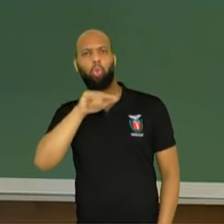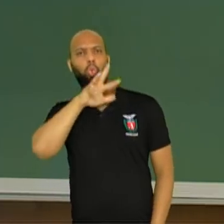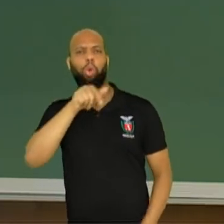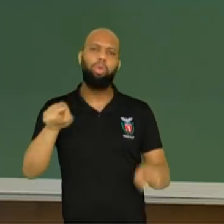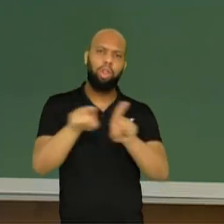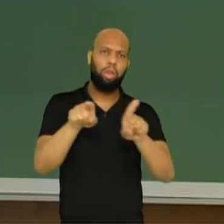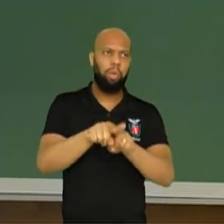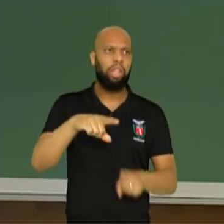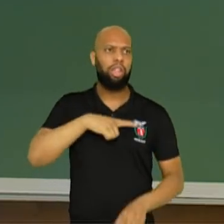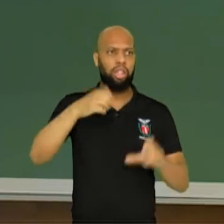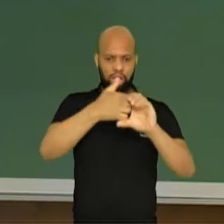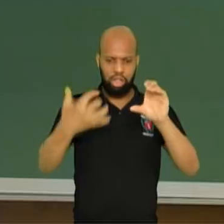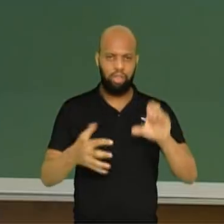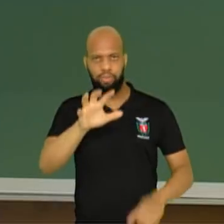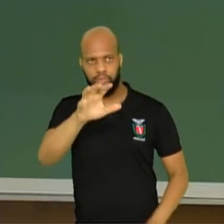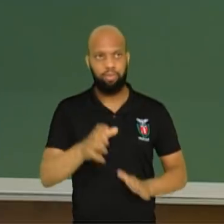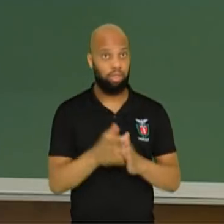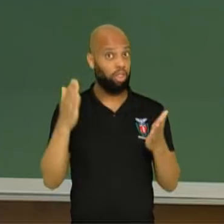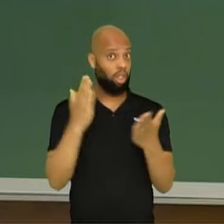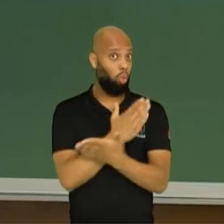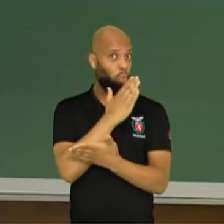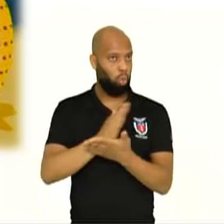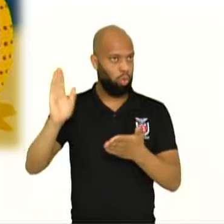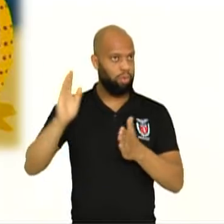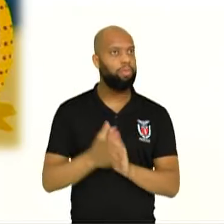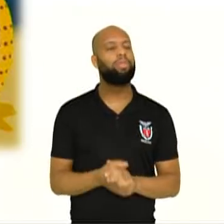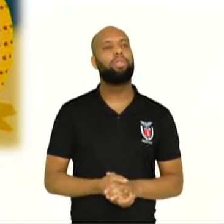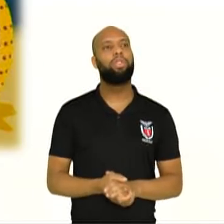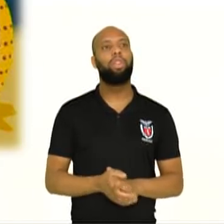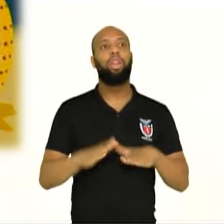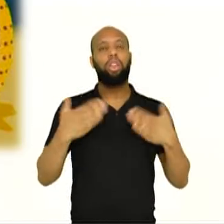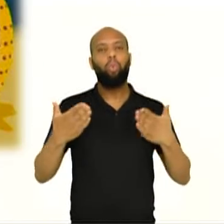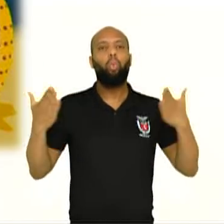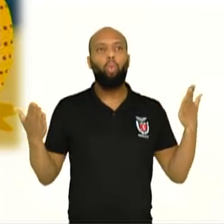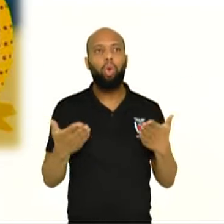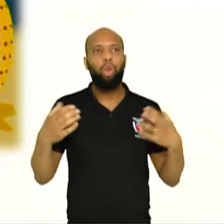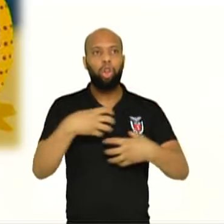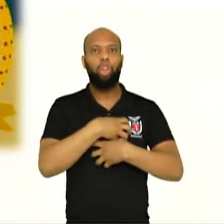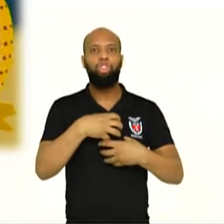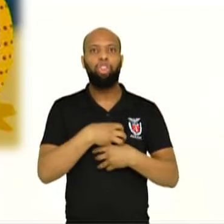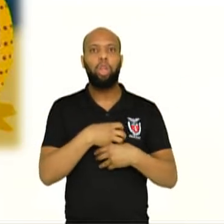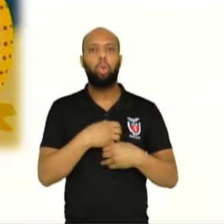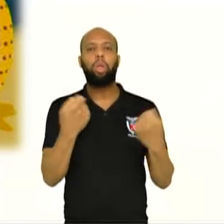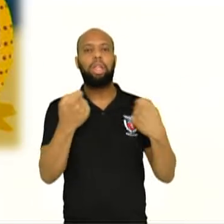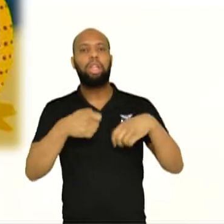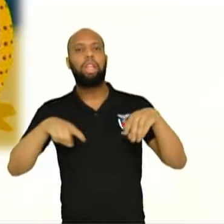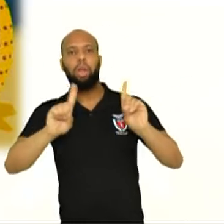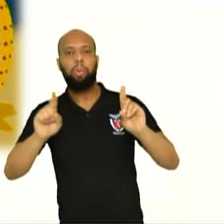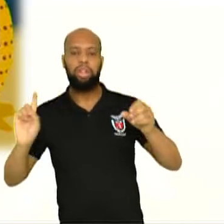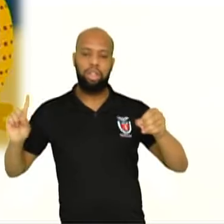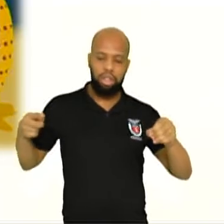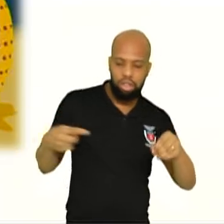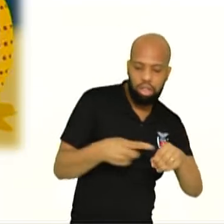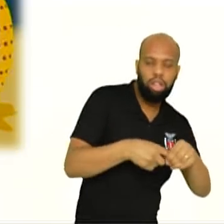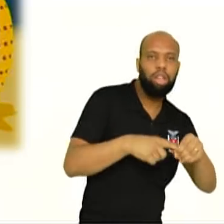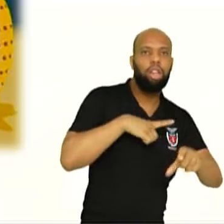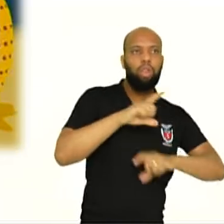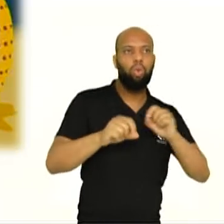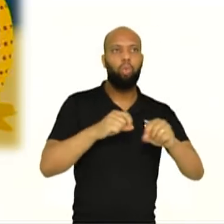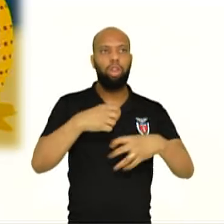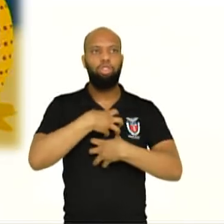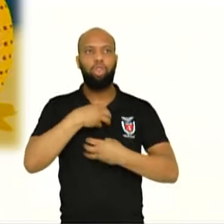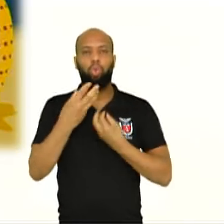também têm essa característica, alguns. No caso da reprodução assexuada, ela se reproduz por